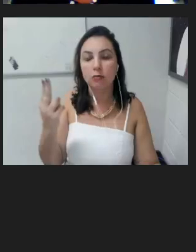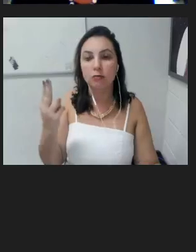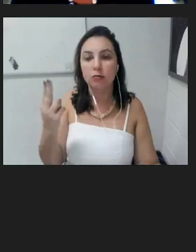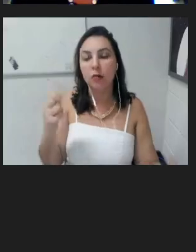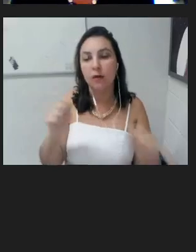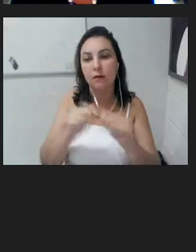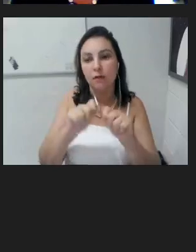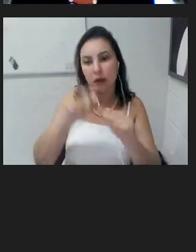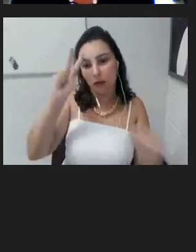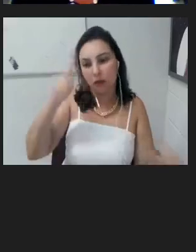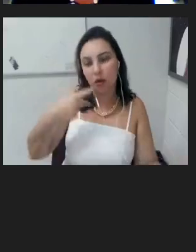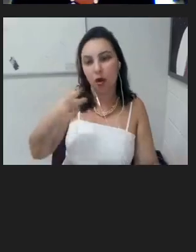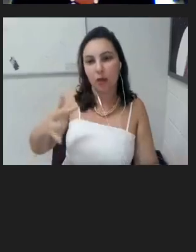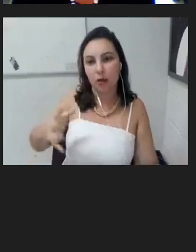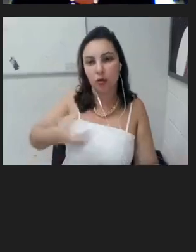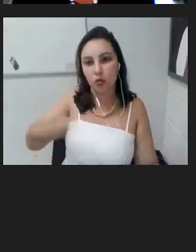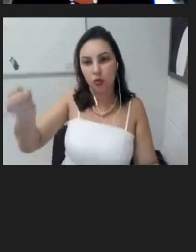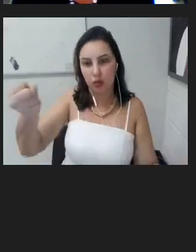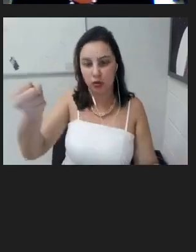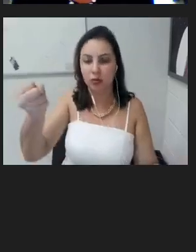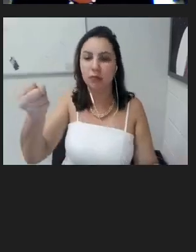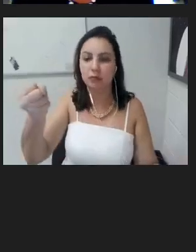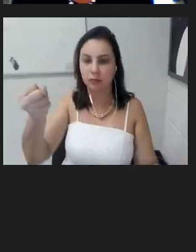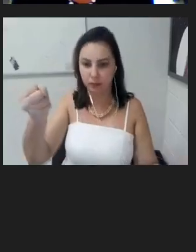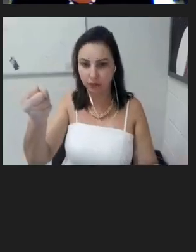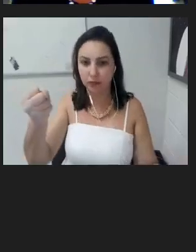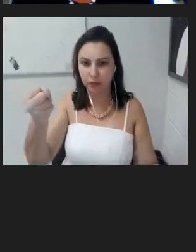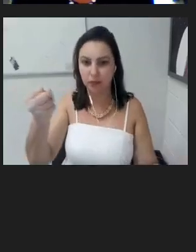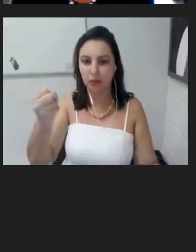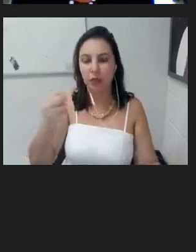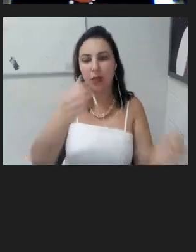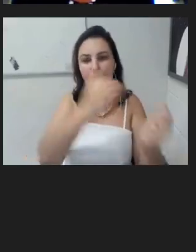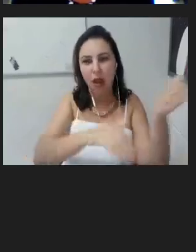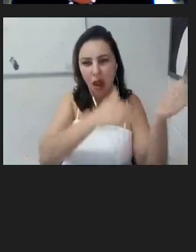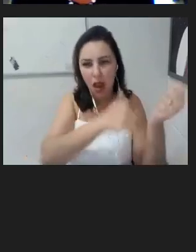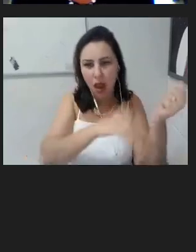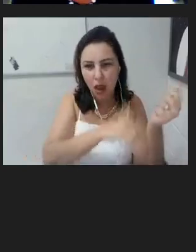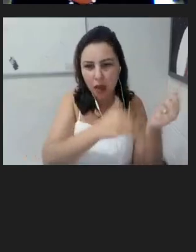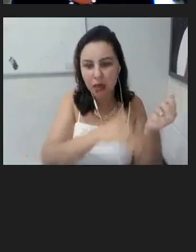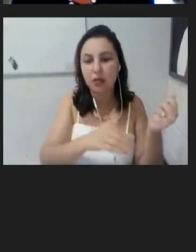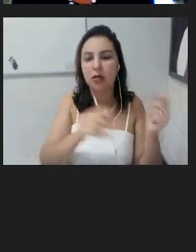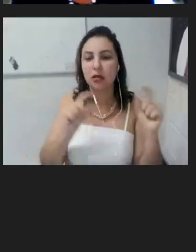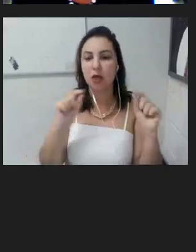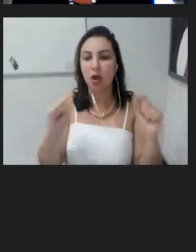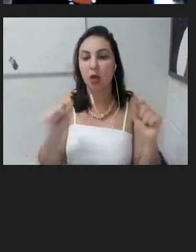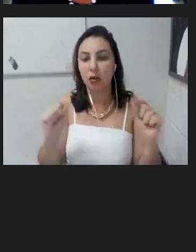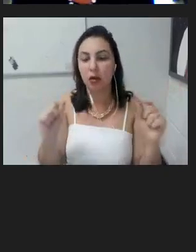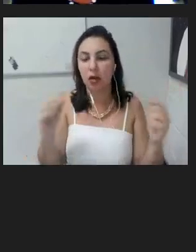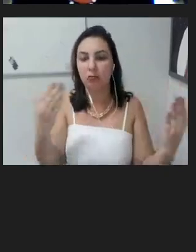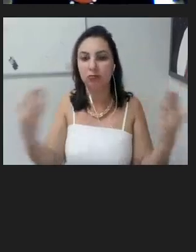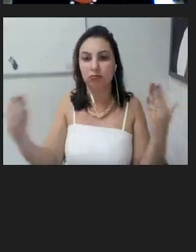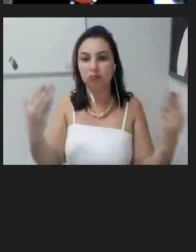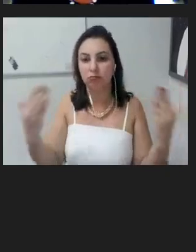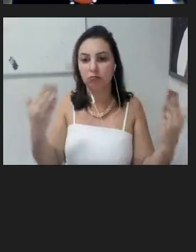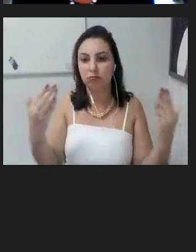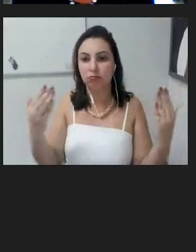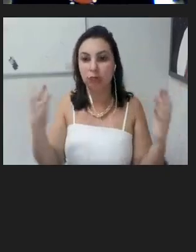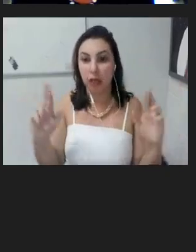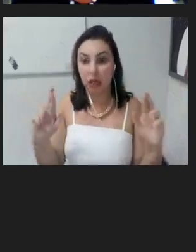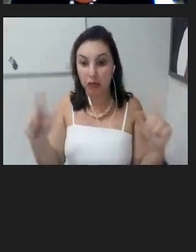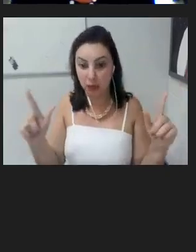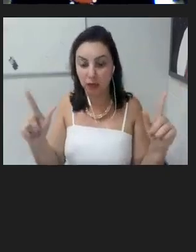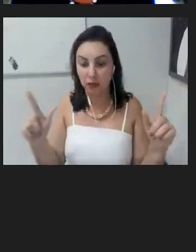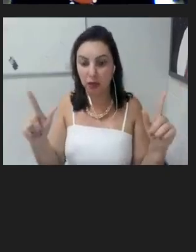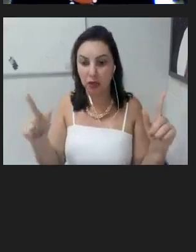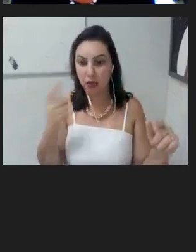A diferença entre autolesão e suicídio está justamente na intencionalidade.